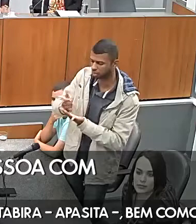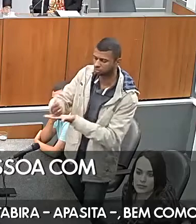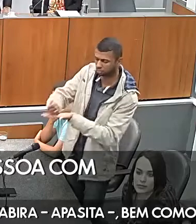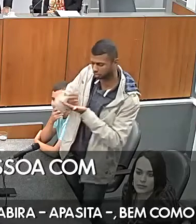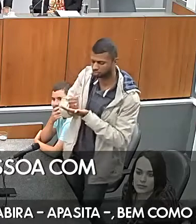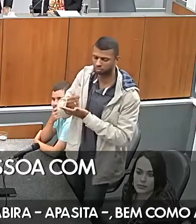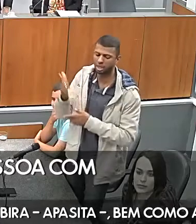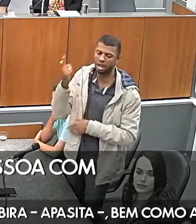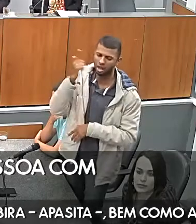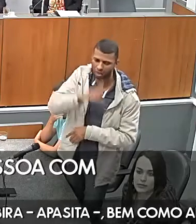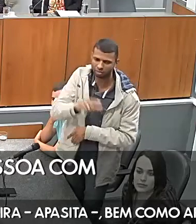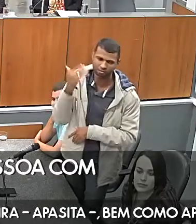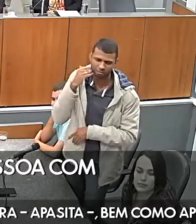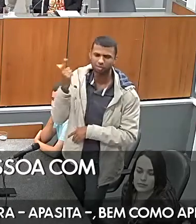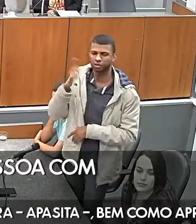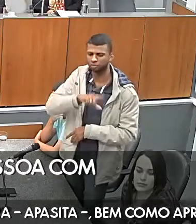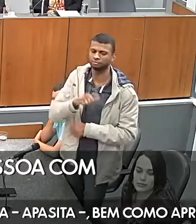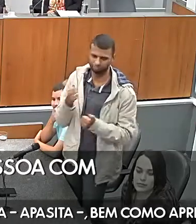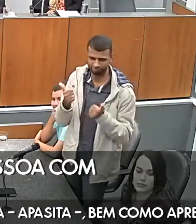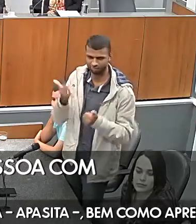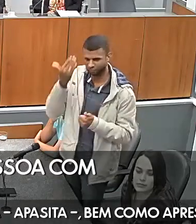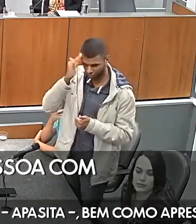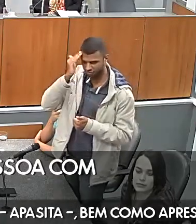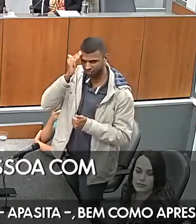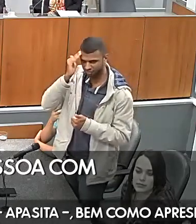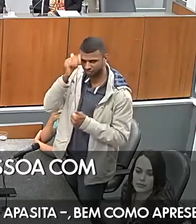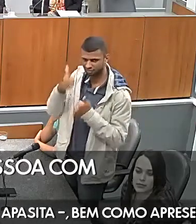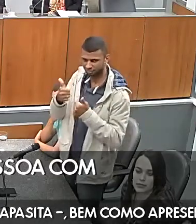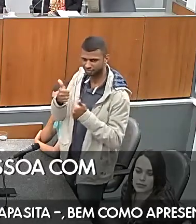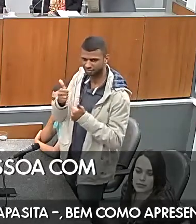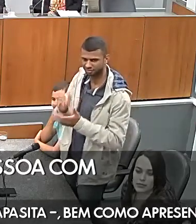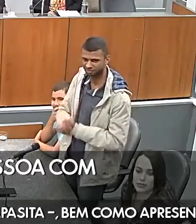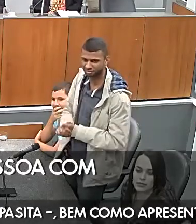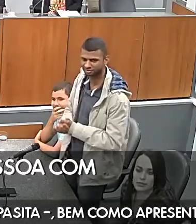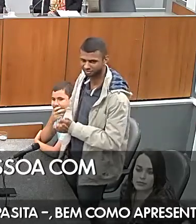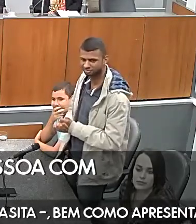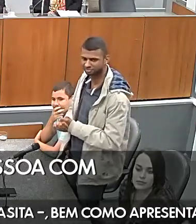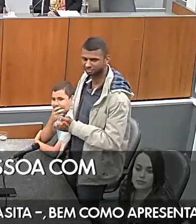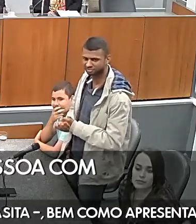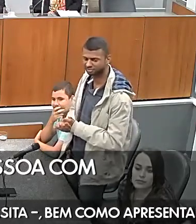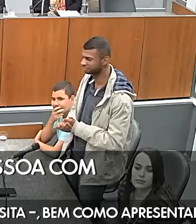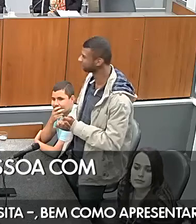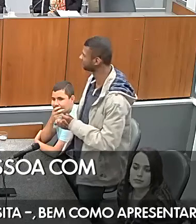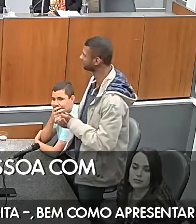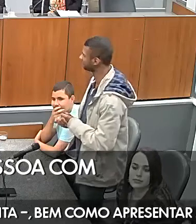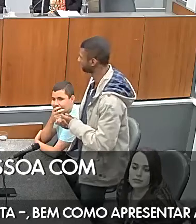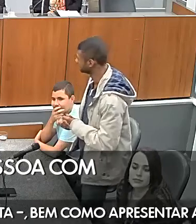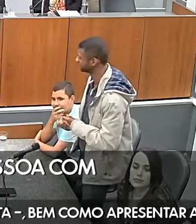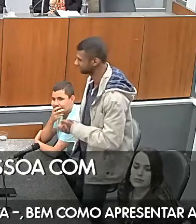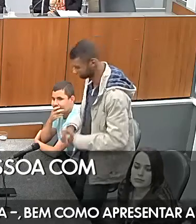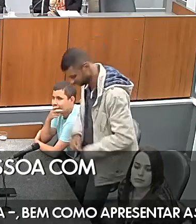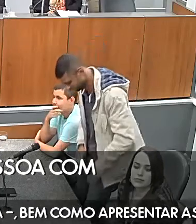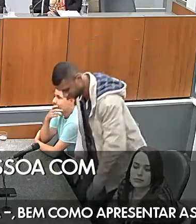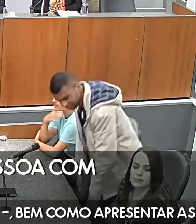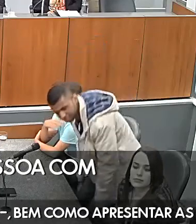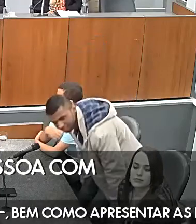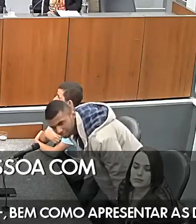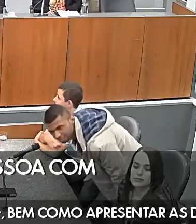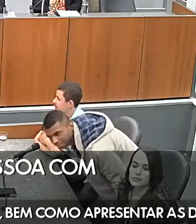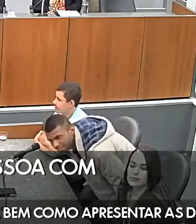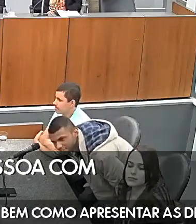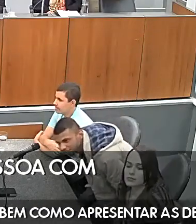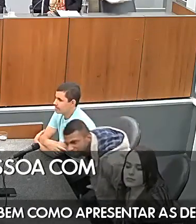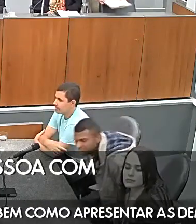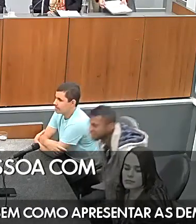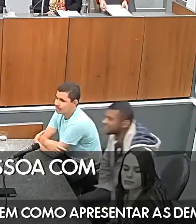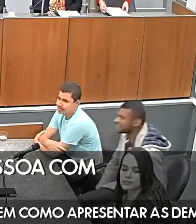quando vai ao banco, o intérprete estar conosco para nos ajudar, para nos auxiliar, entendeu? Essa é a minha fala. É. Diga a